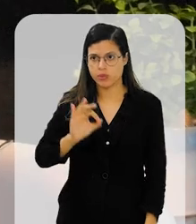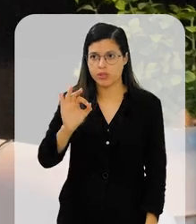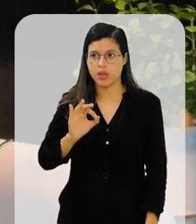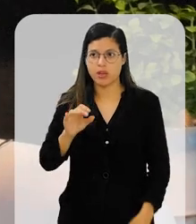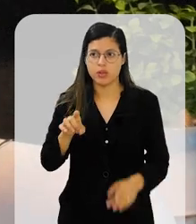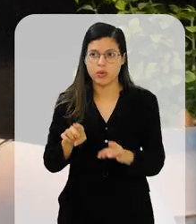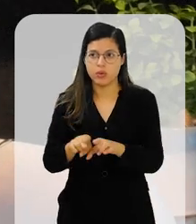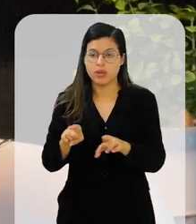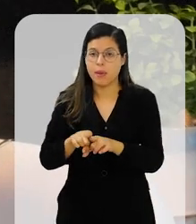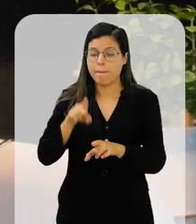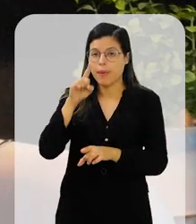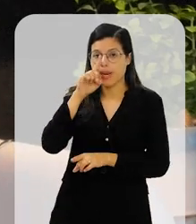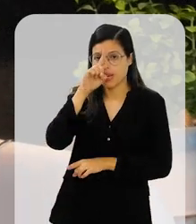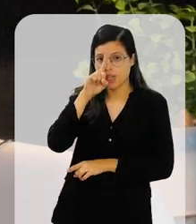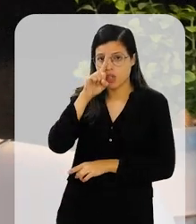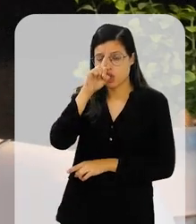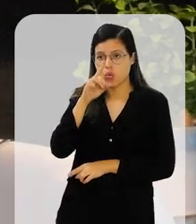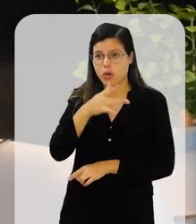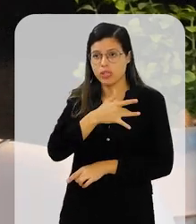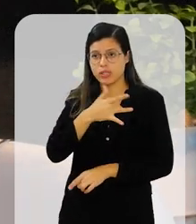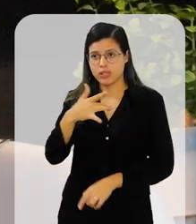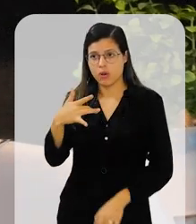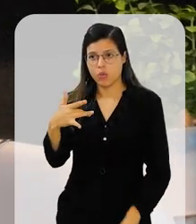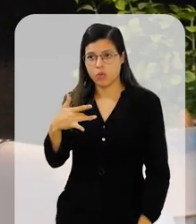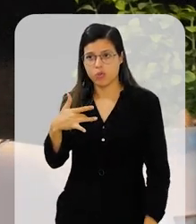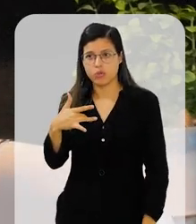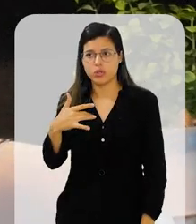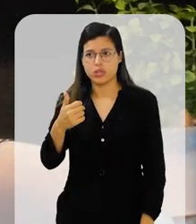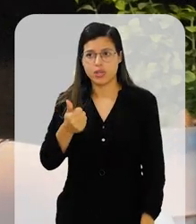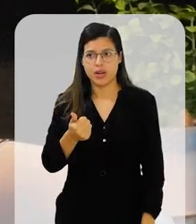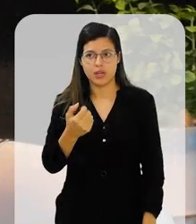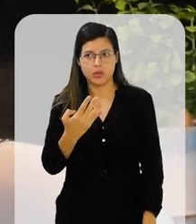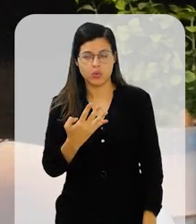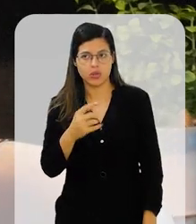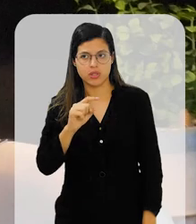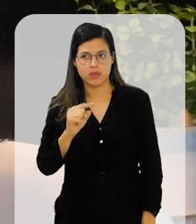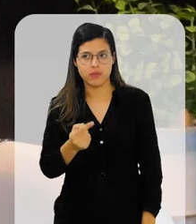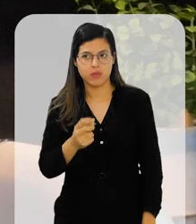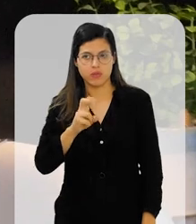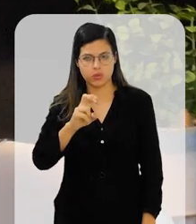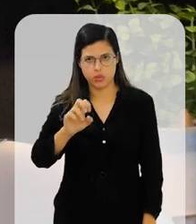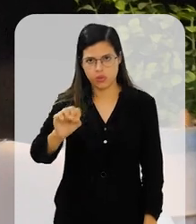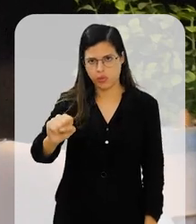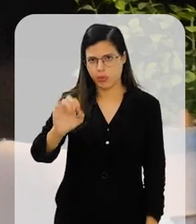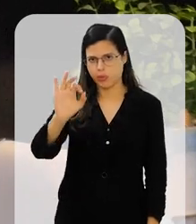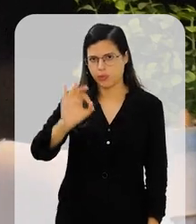17,51%. A exposição a riscos à saúde,